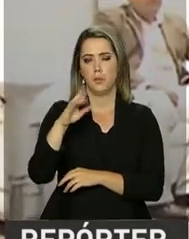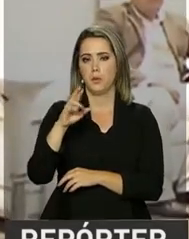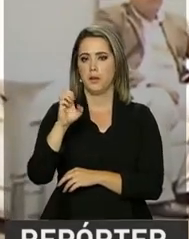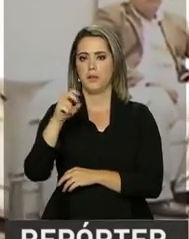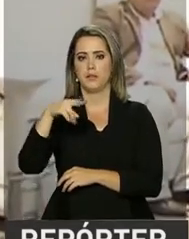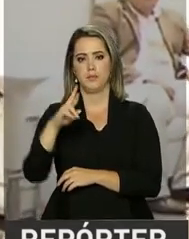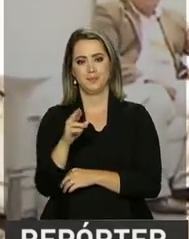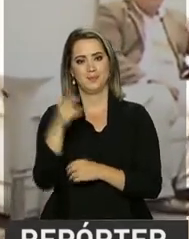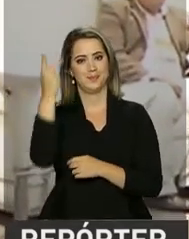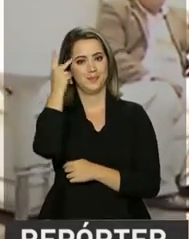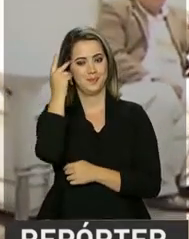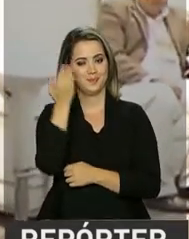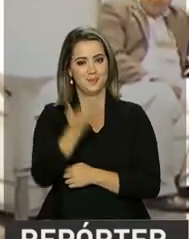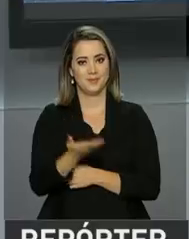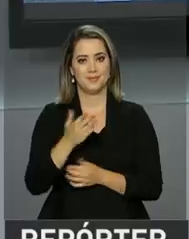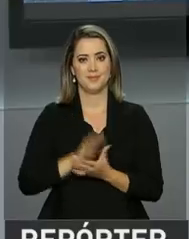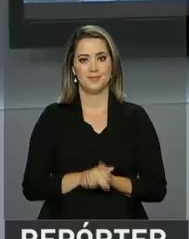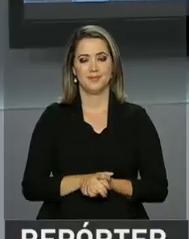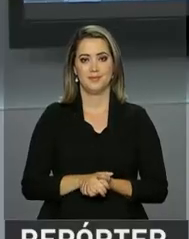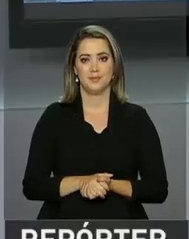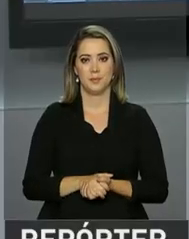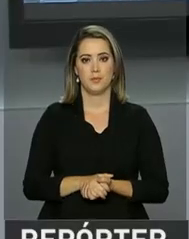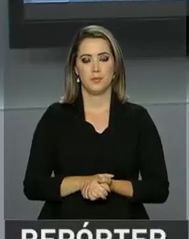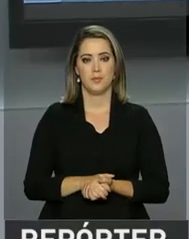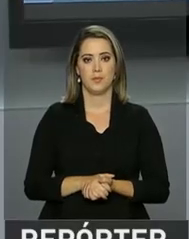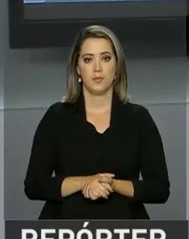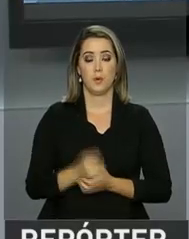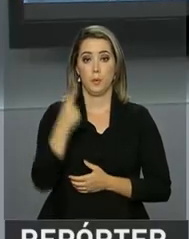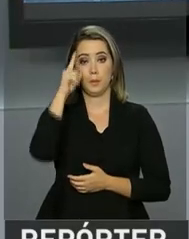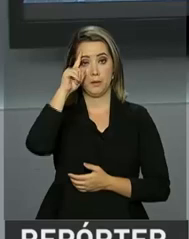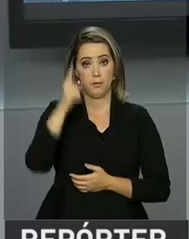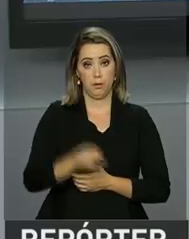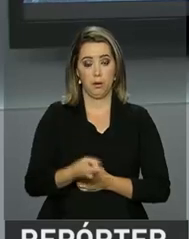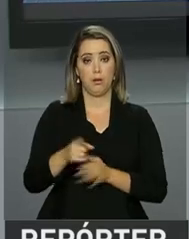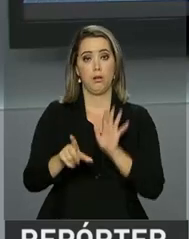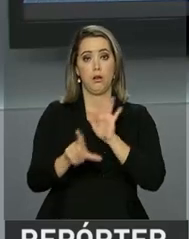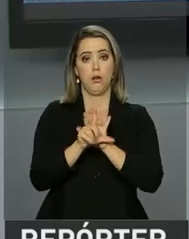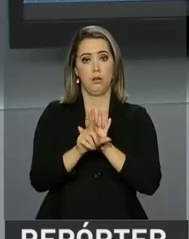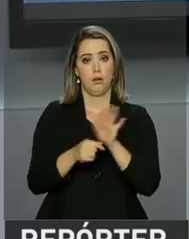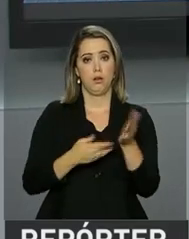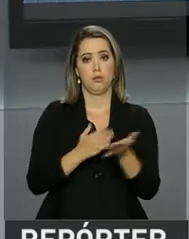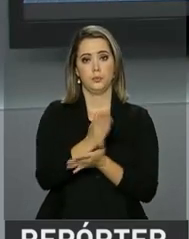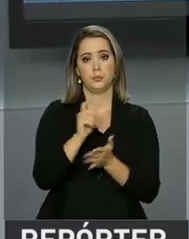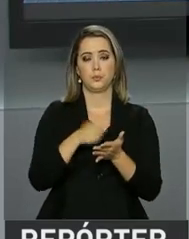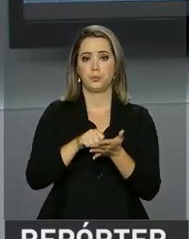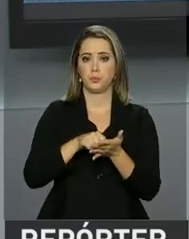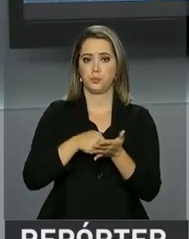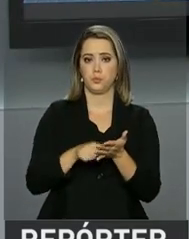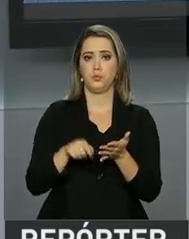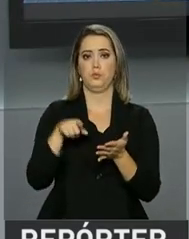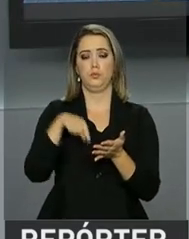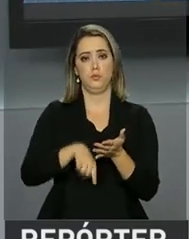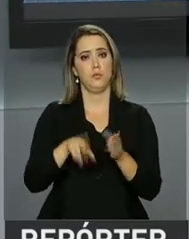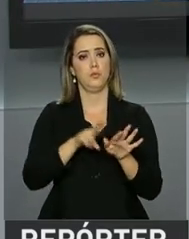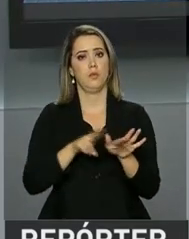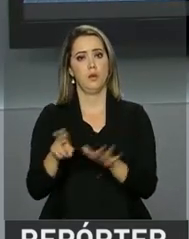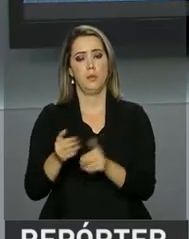De São Paulo, José Luiz Filho. Um decreto assinado nesta semana pelo presidente Michel Temer